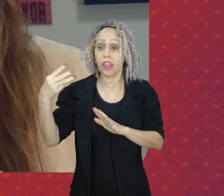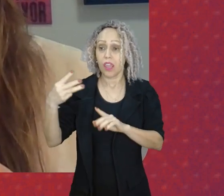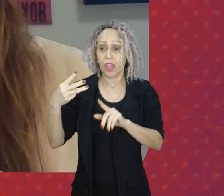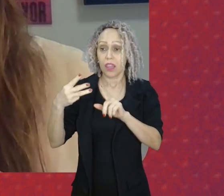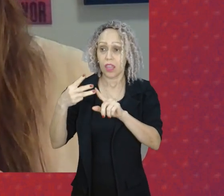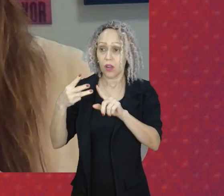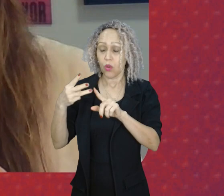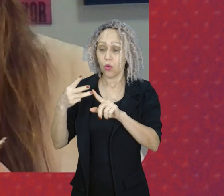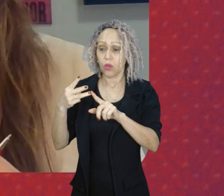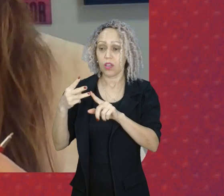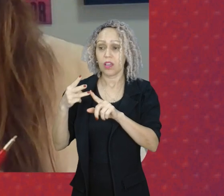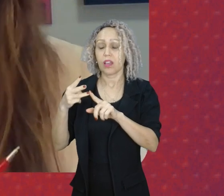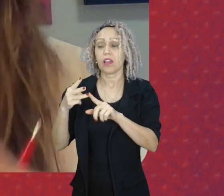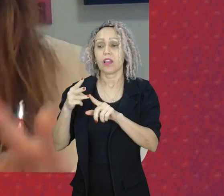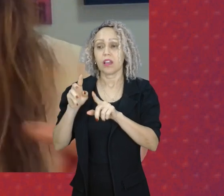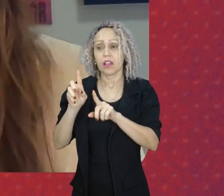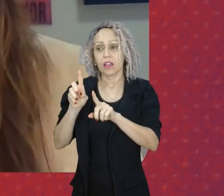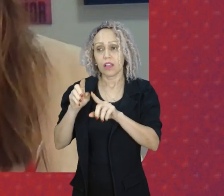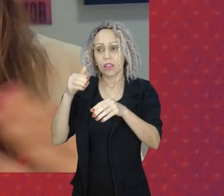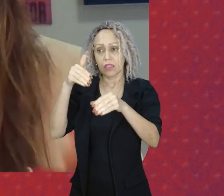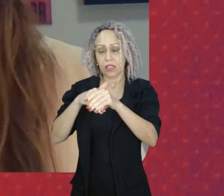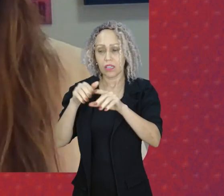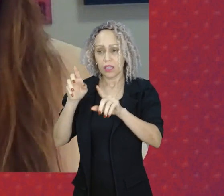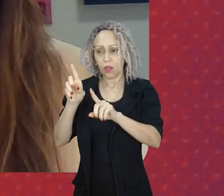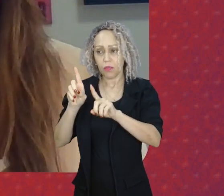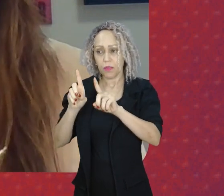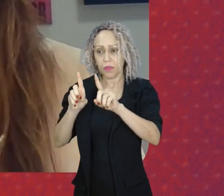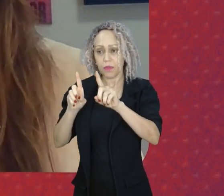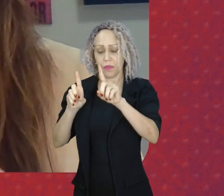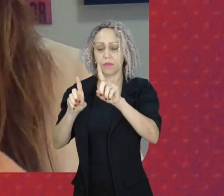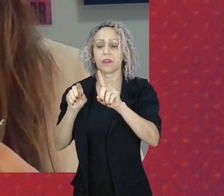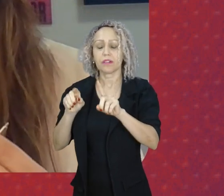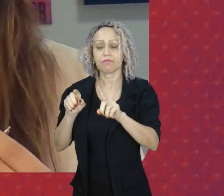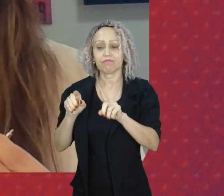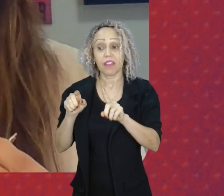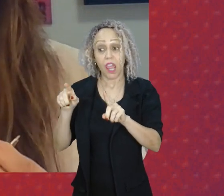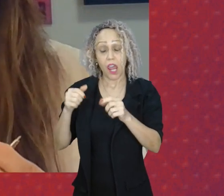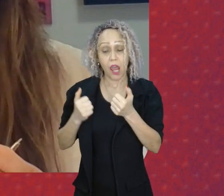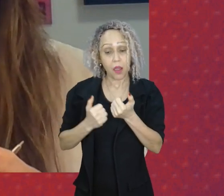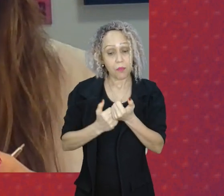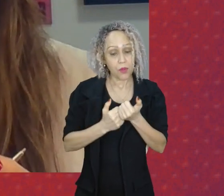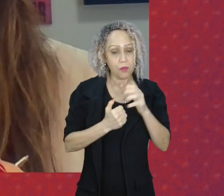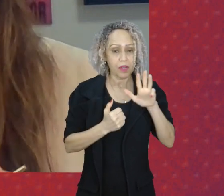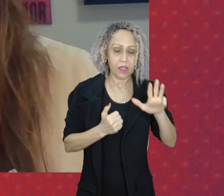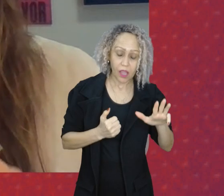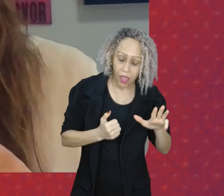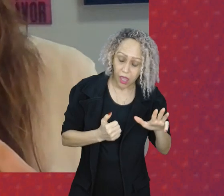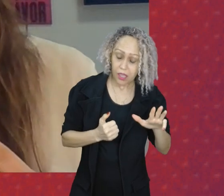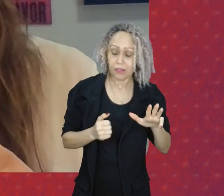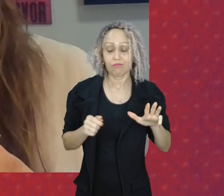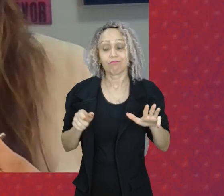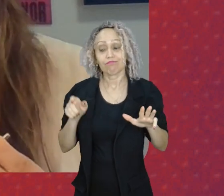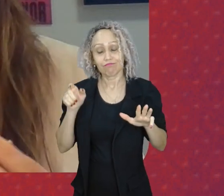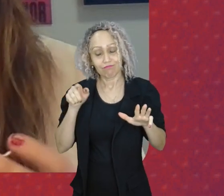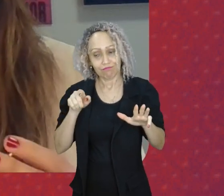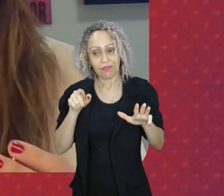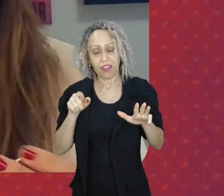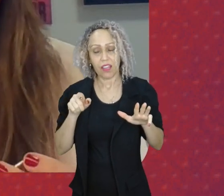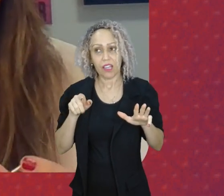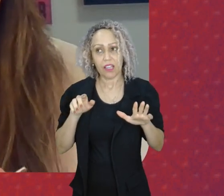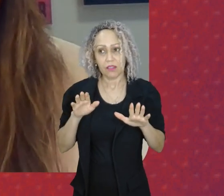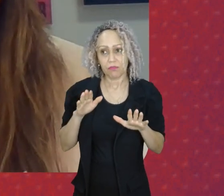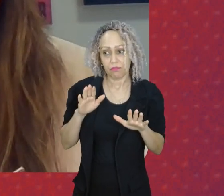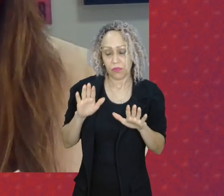o presidente, estava do outro lado, mas agora está nos apoiando. Lógico, até falei isso recentemente, não